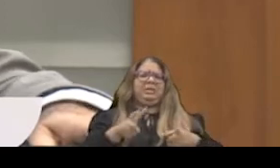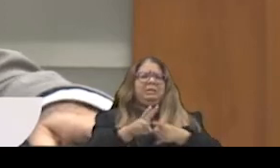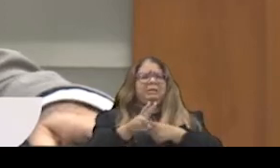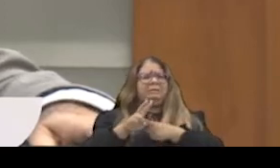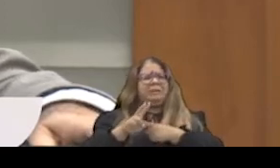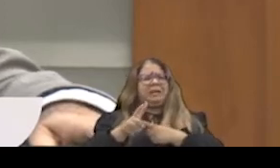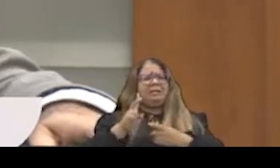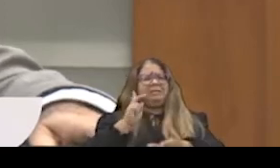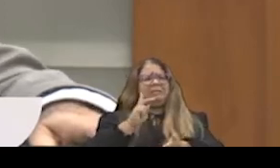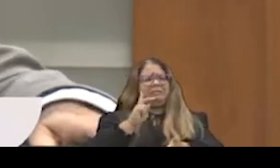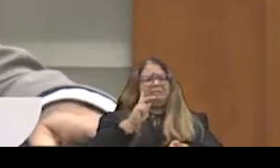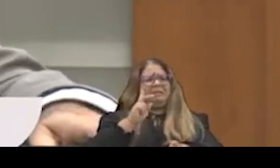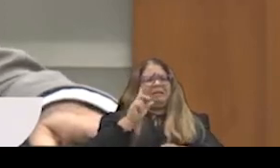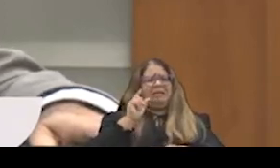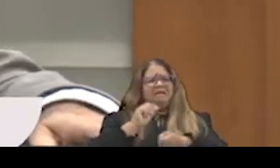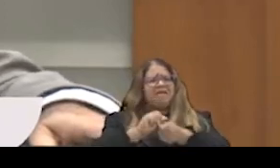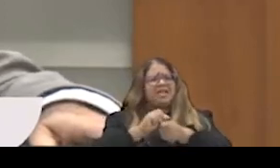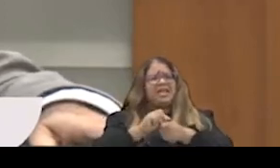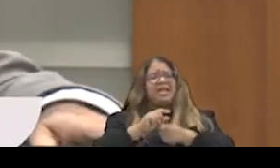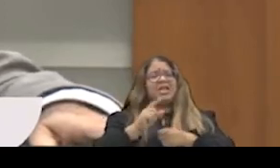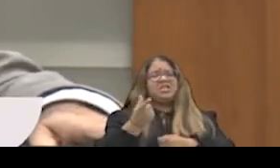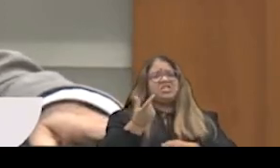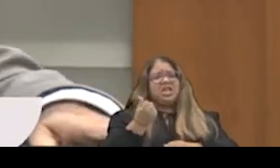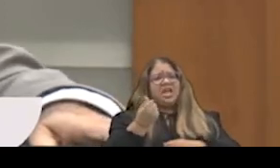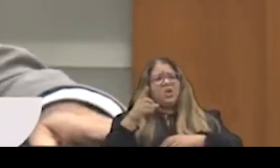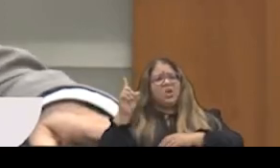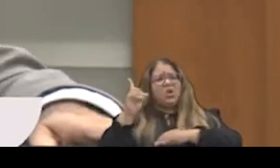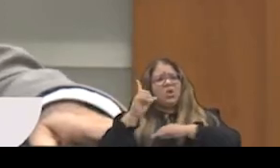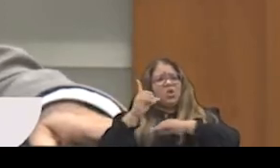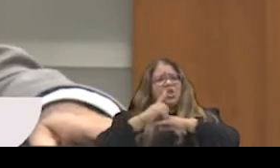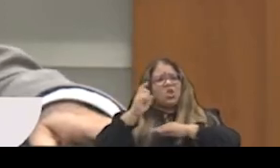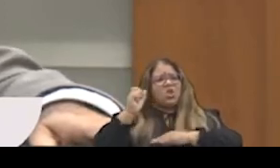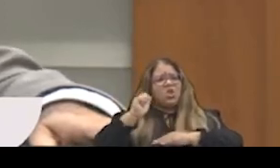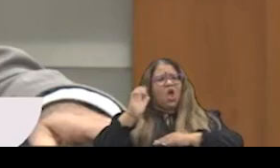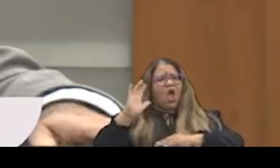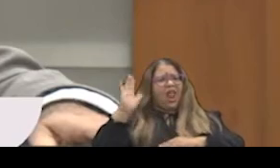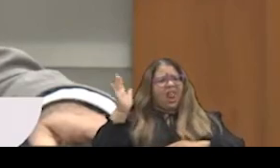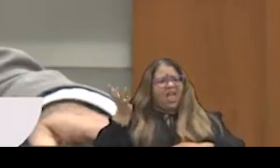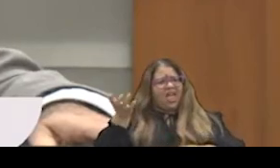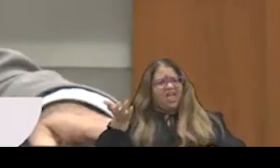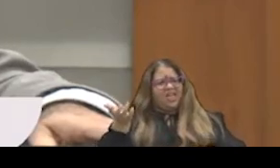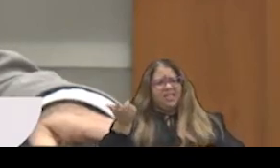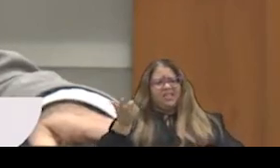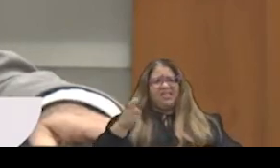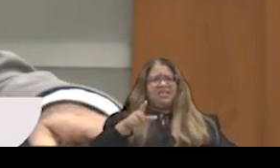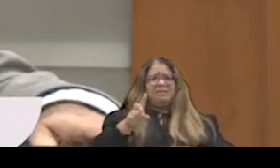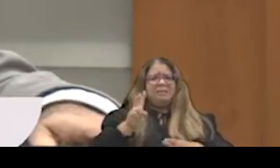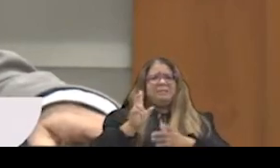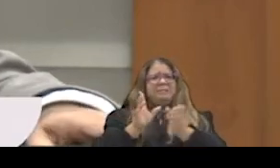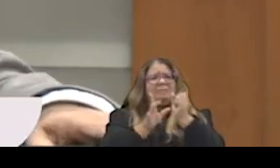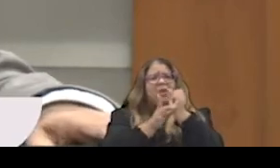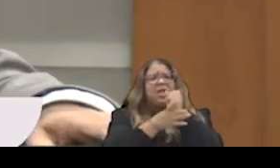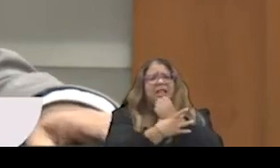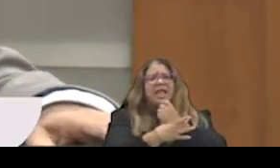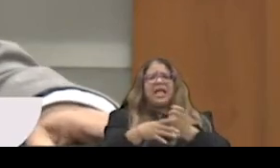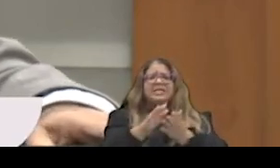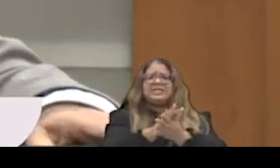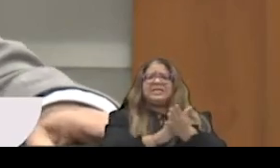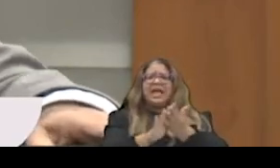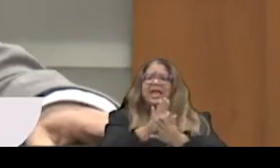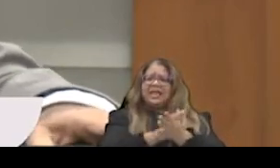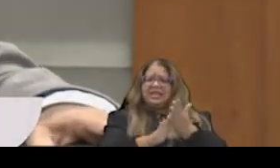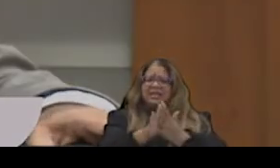realizado em dólar sem proteção contra a variação cambial